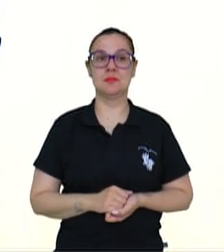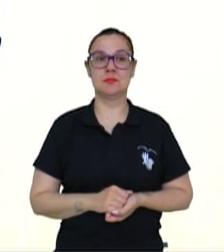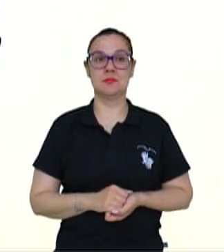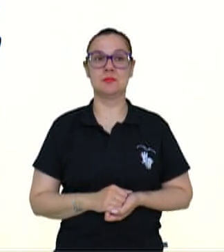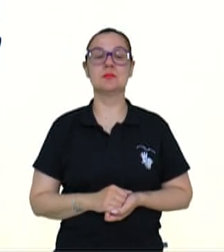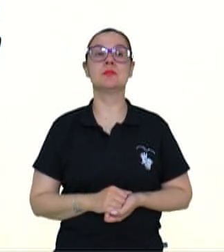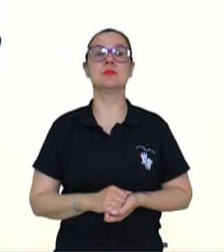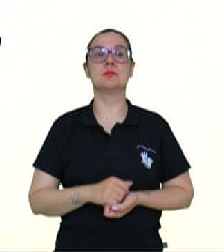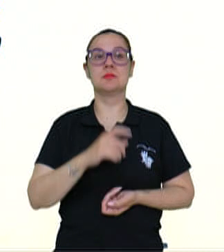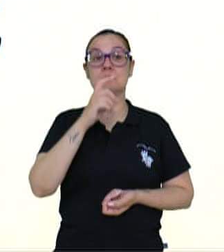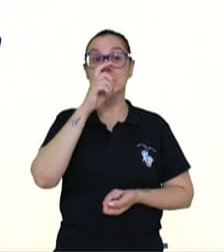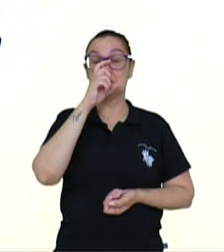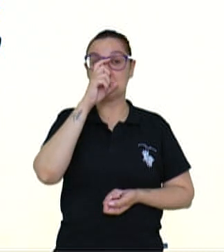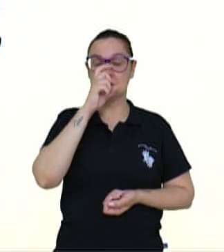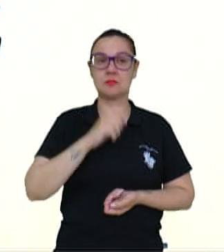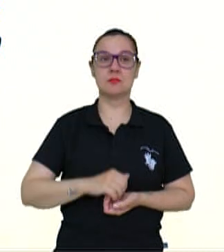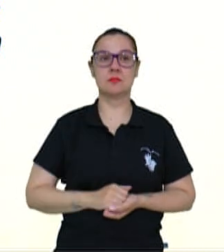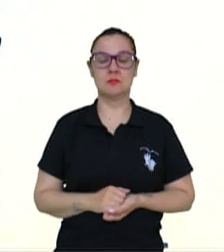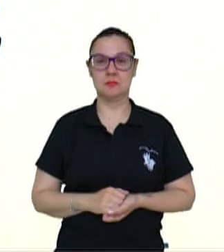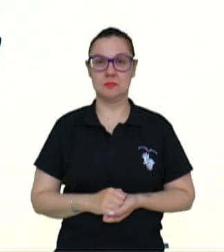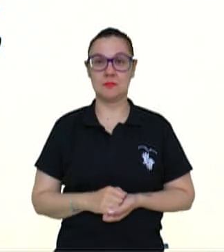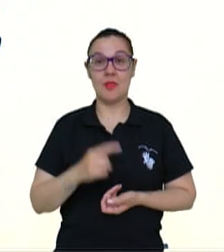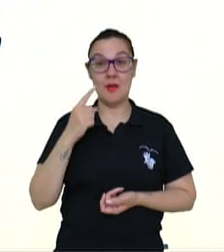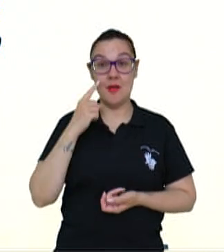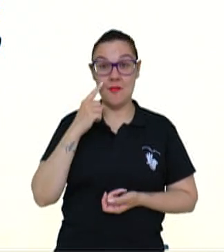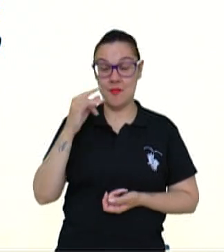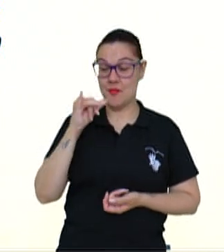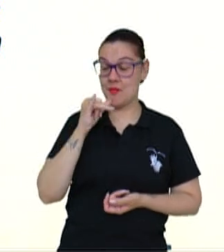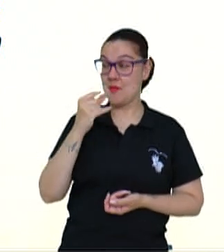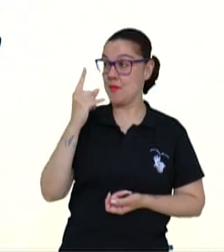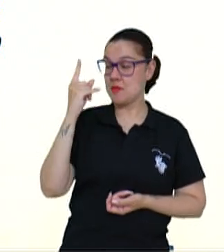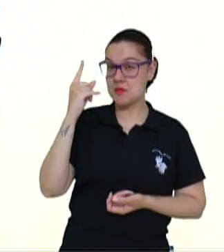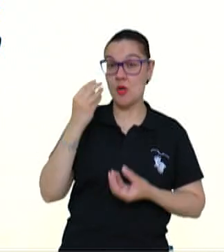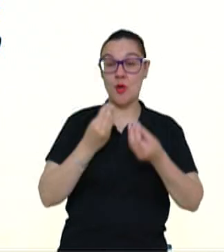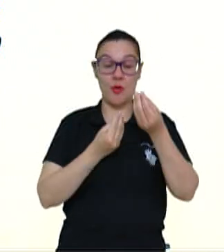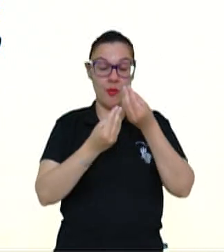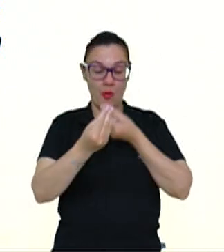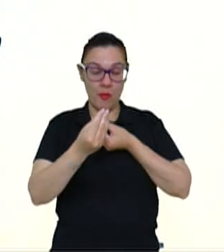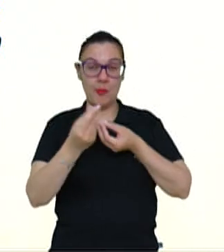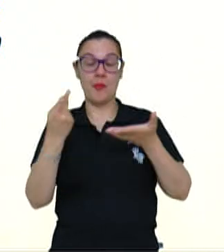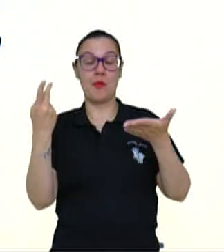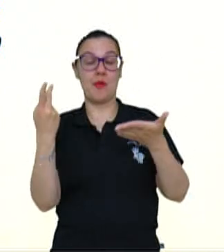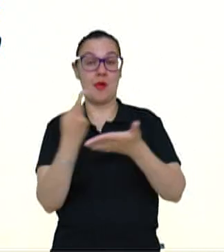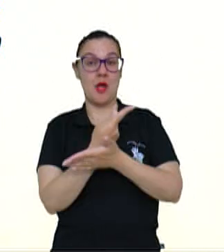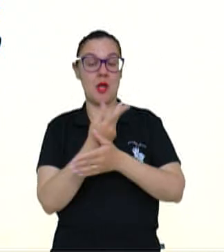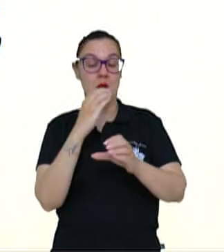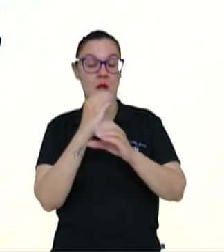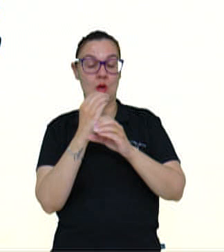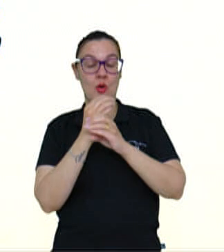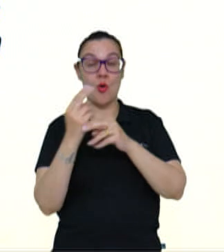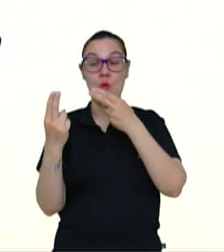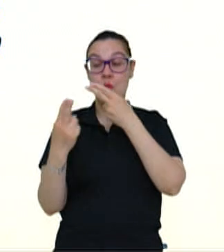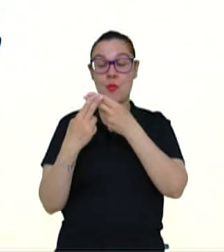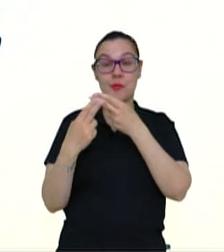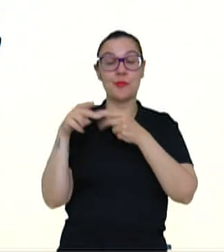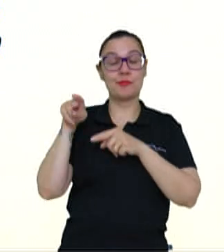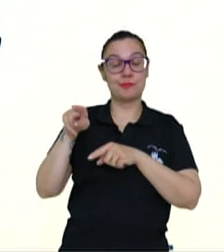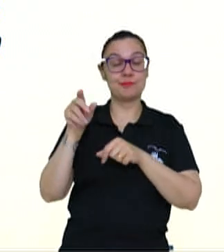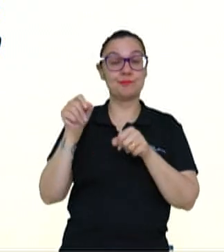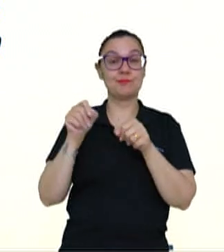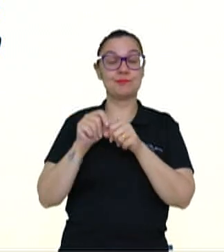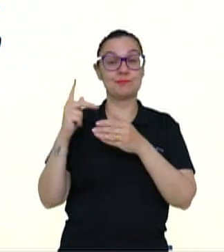de comunicação em las redes? Vamos ver um exemplo aqui de como é que esse usuário